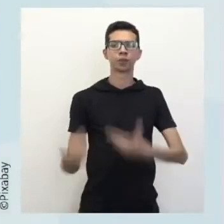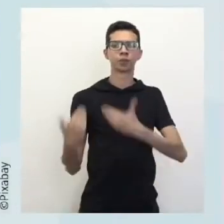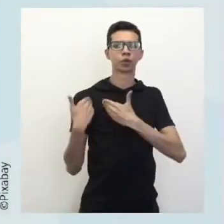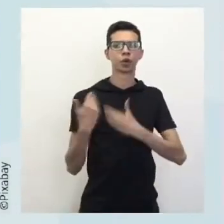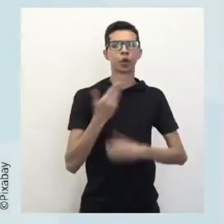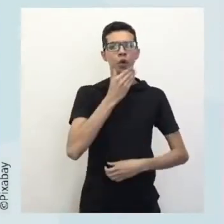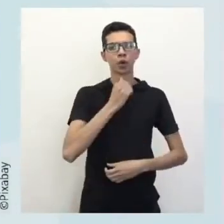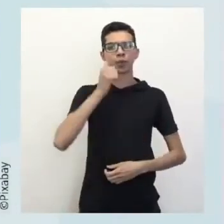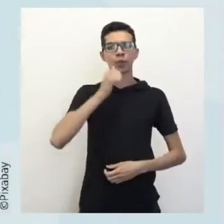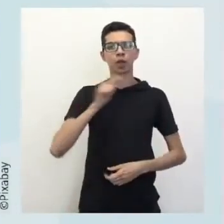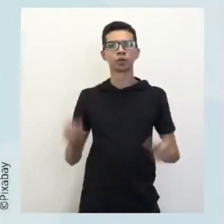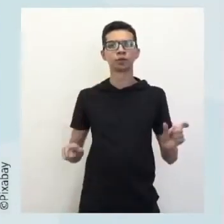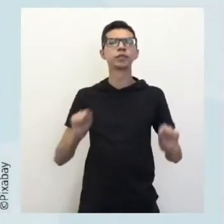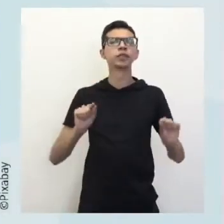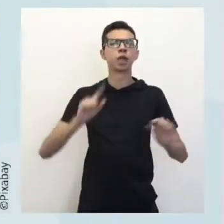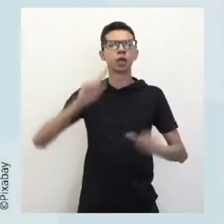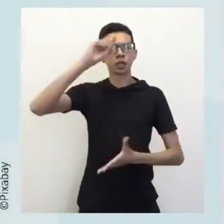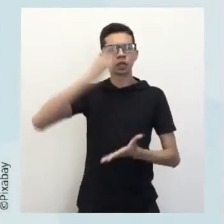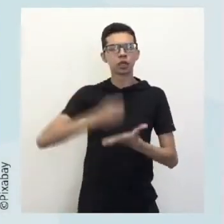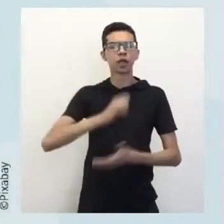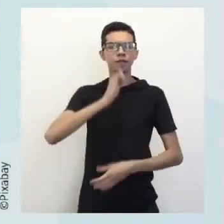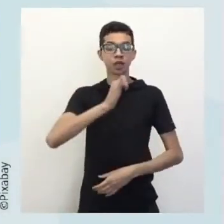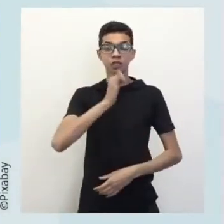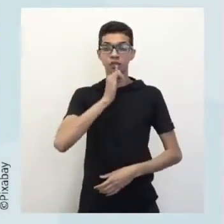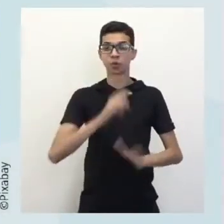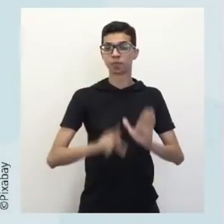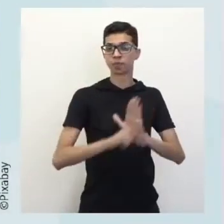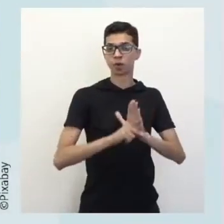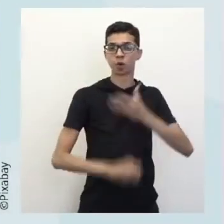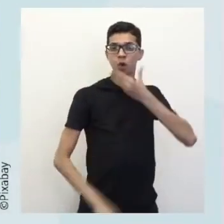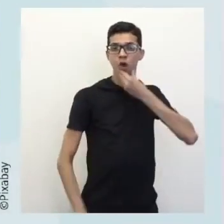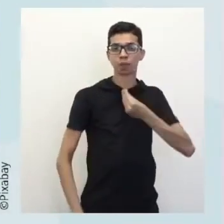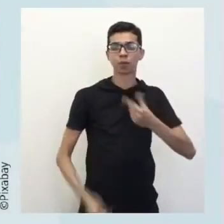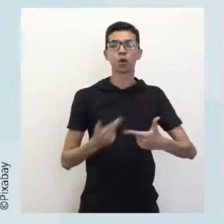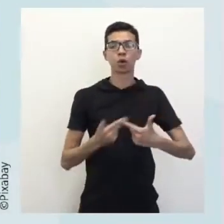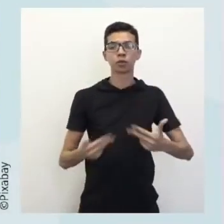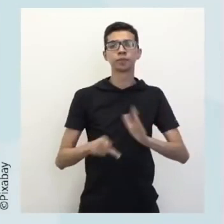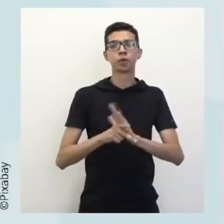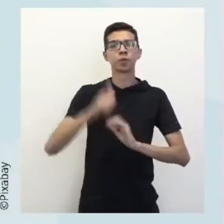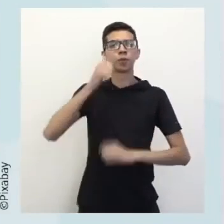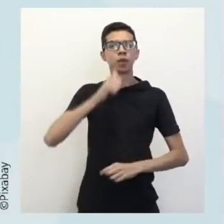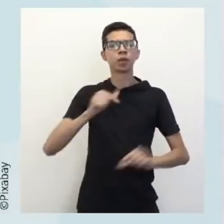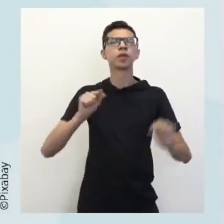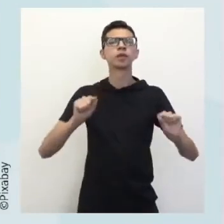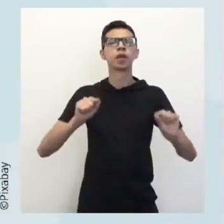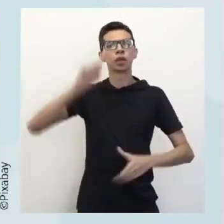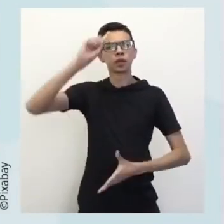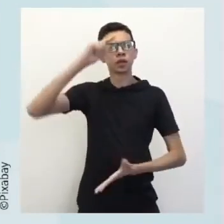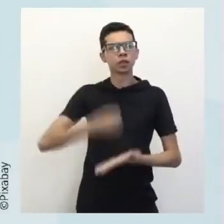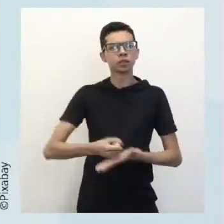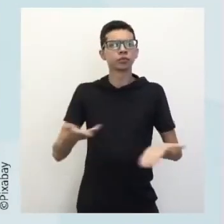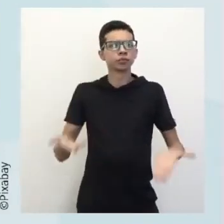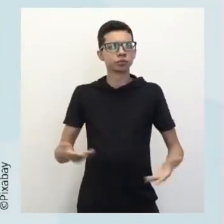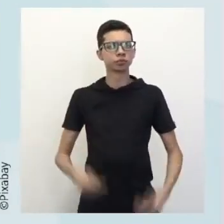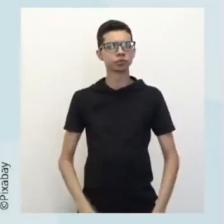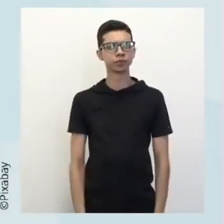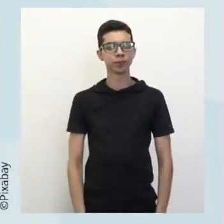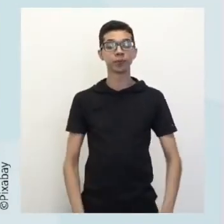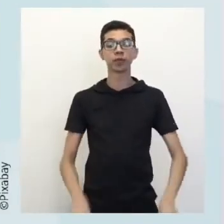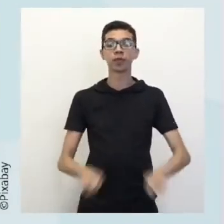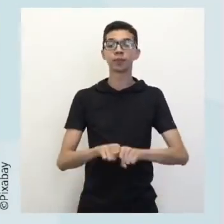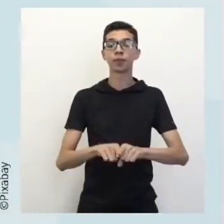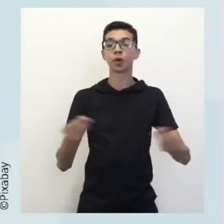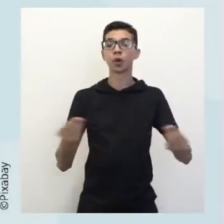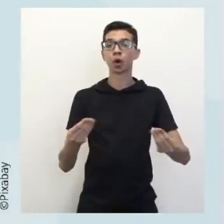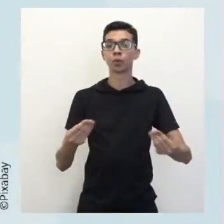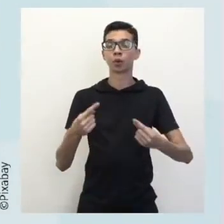mulher na sociedade? Quem é que diz, olha, isso é coisa de homem, isso é coisa de mulher? E mais, quais as consequências dessa determinação?